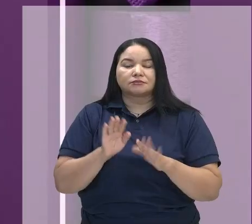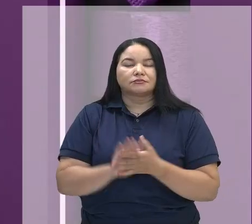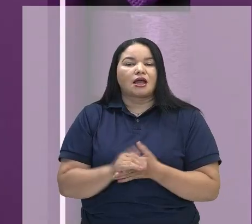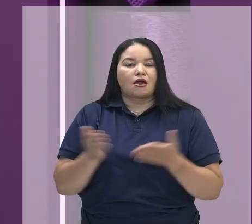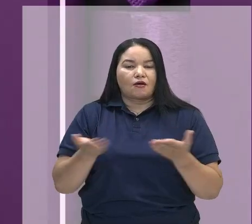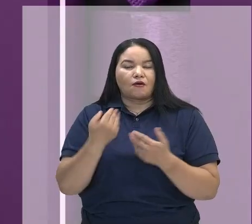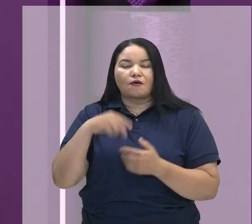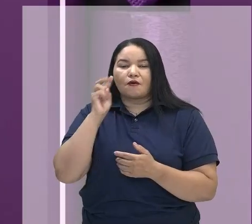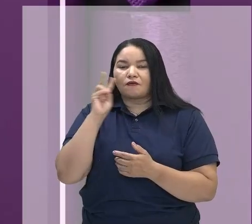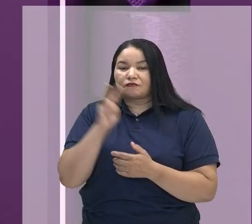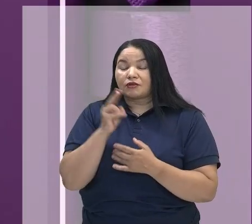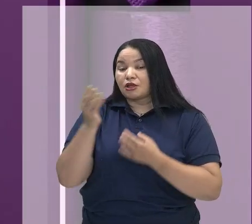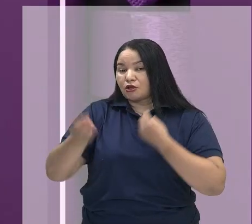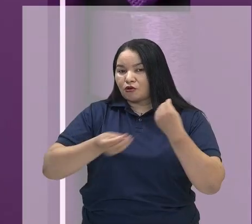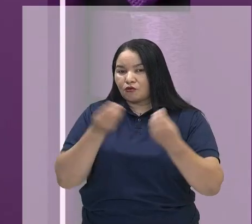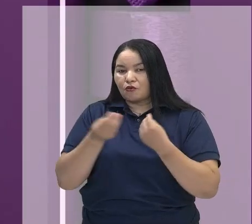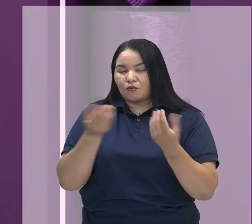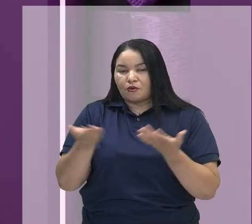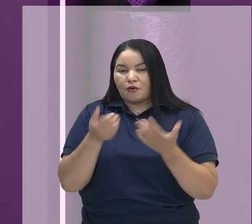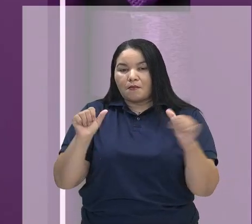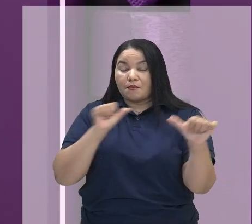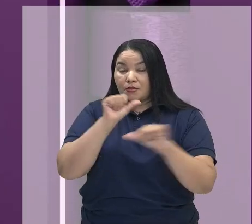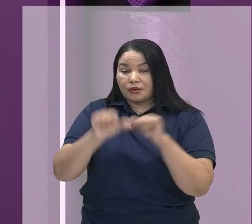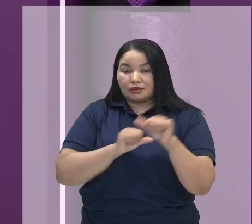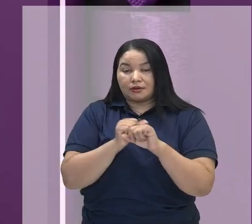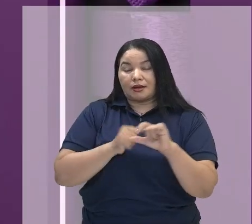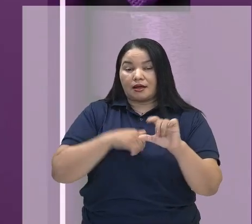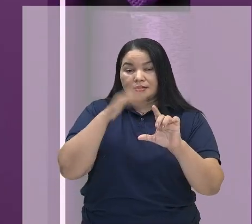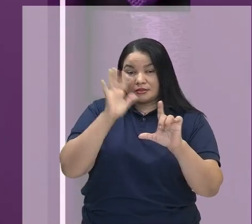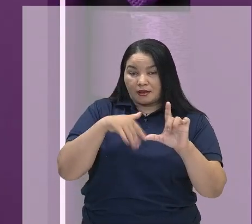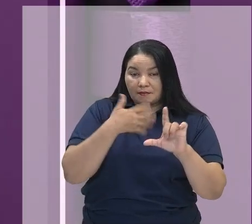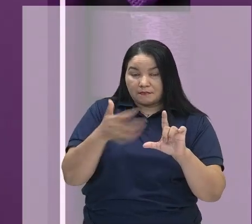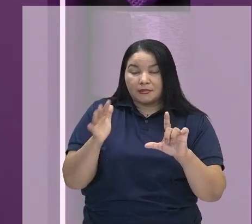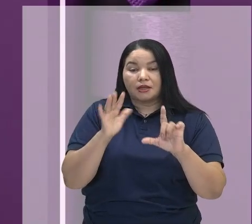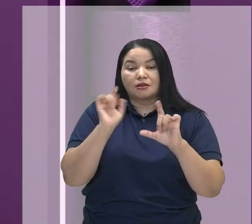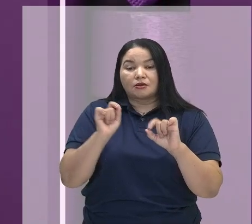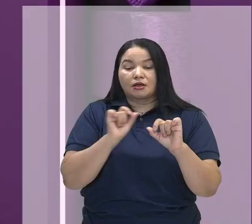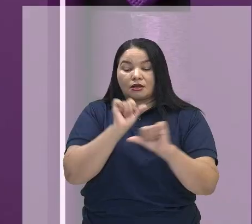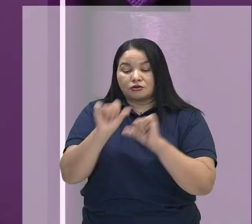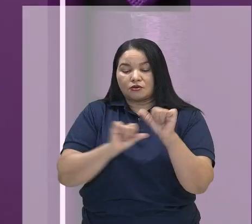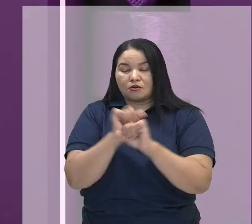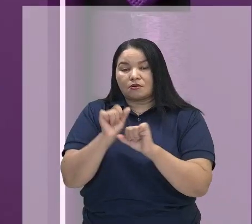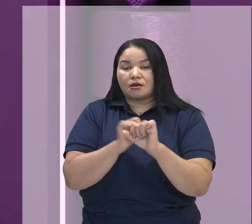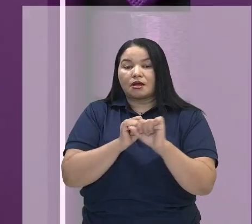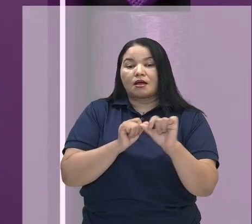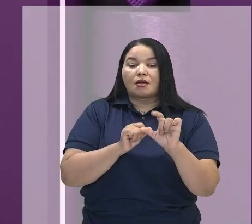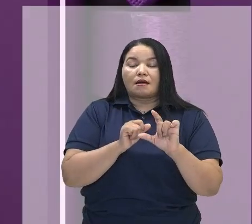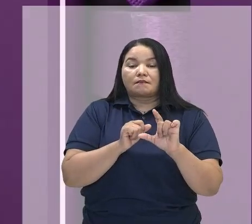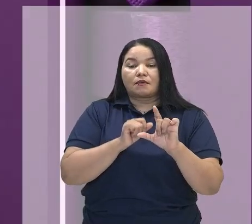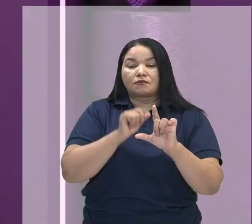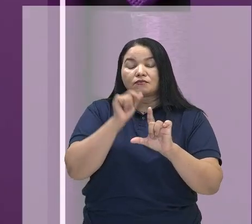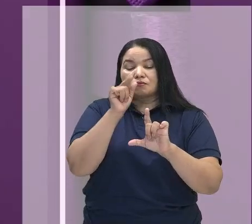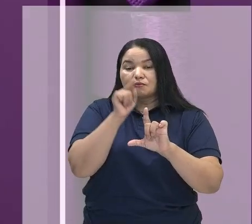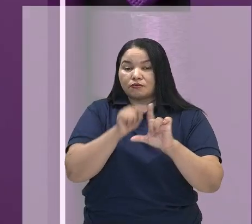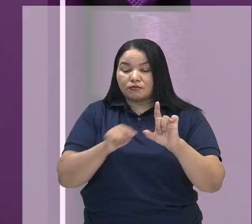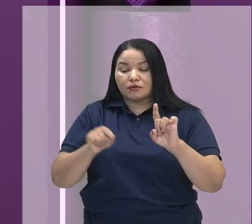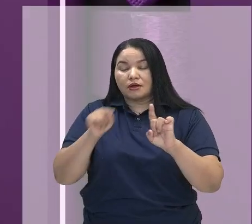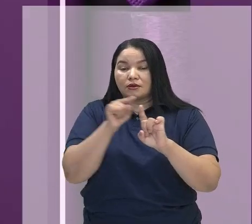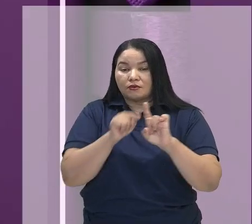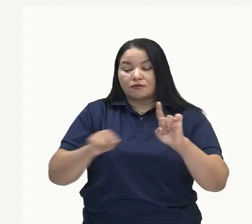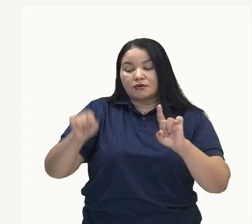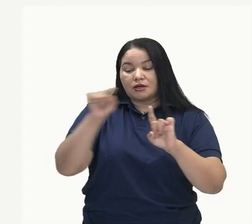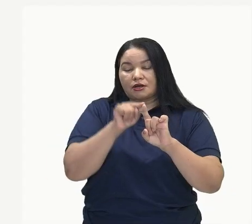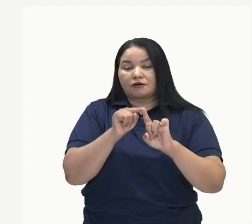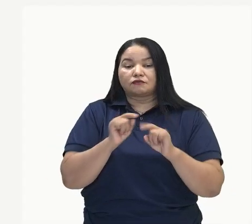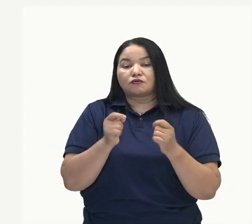como fazer a transformação ali da tabela para o gráfico de setores, tá bom? Vamos então voltar à nossa